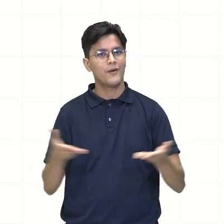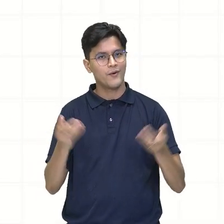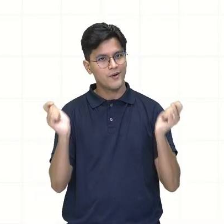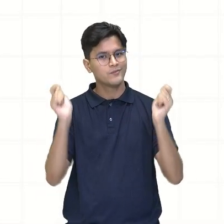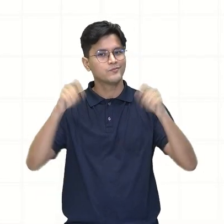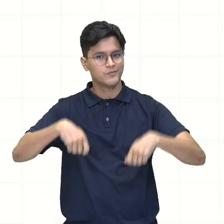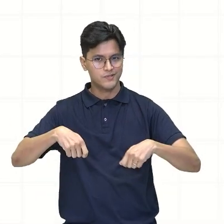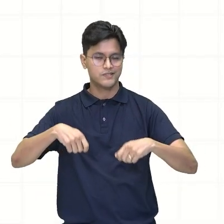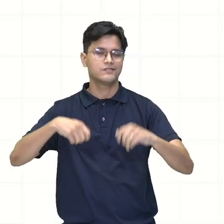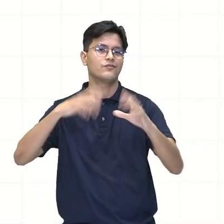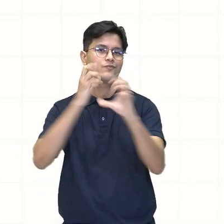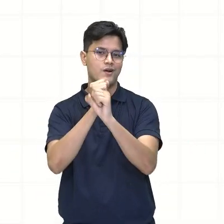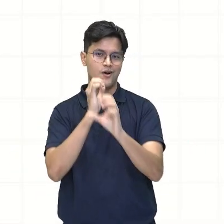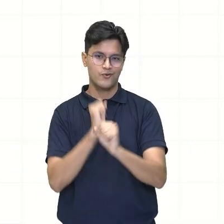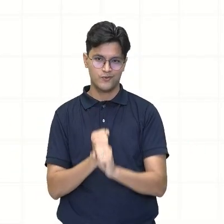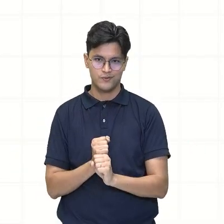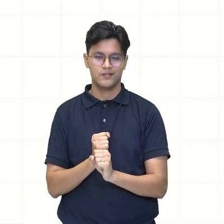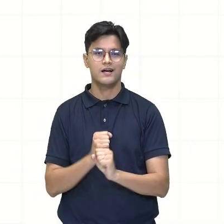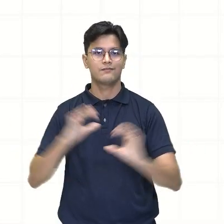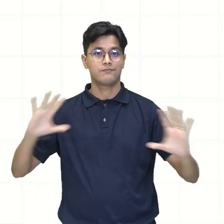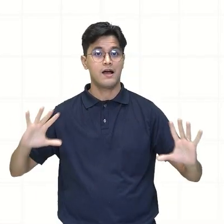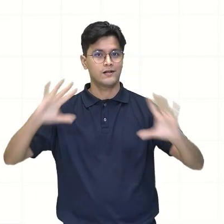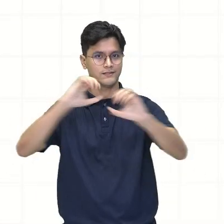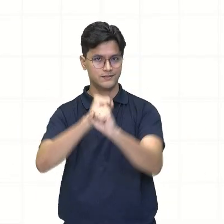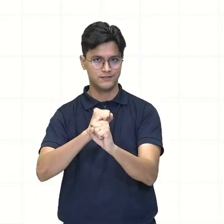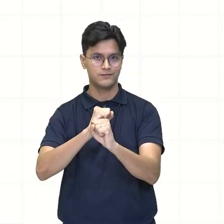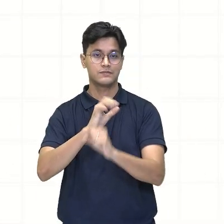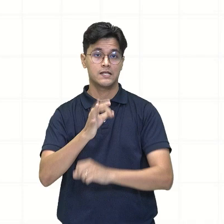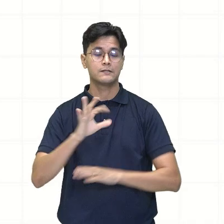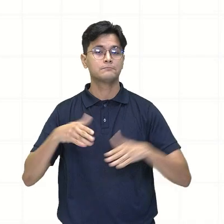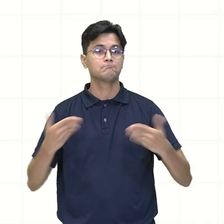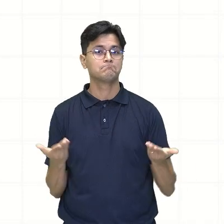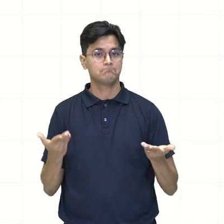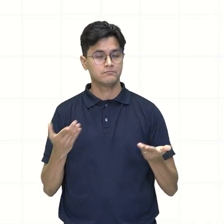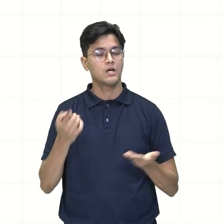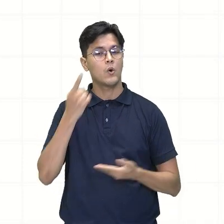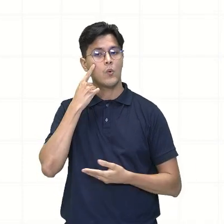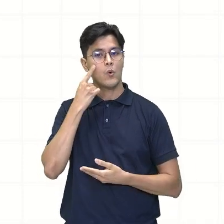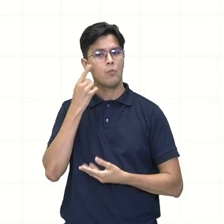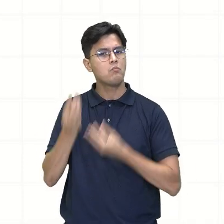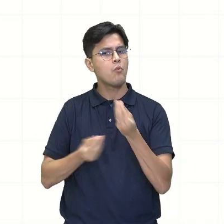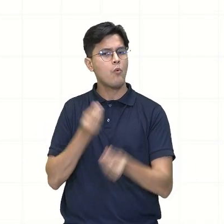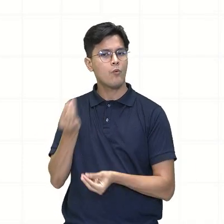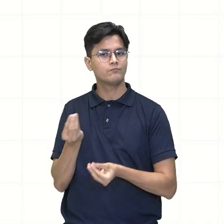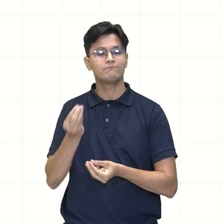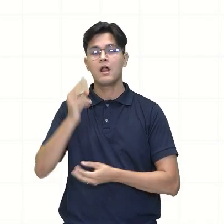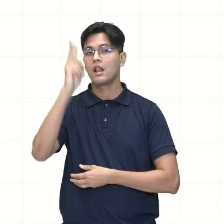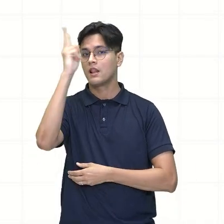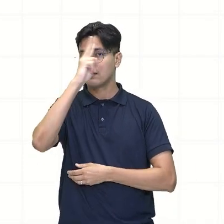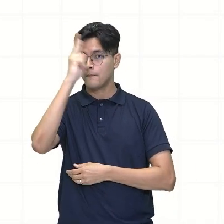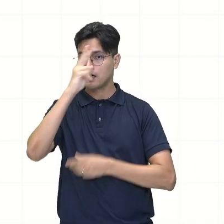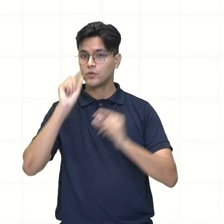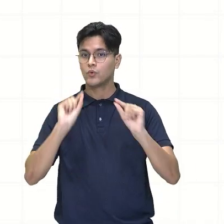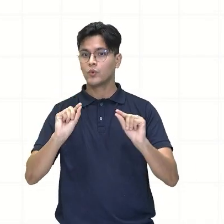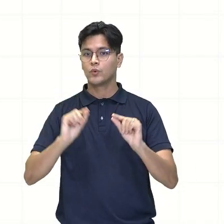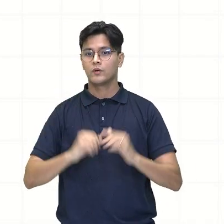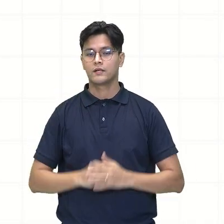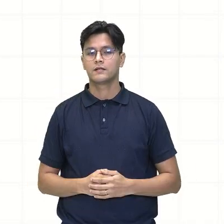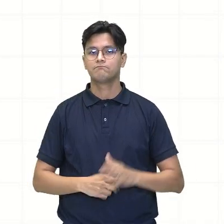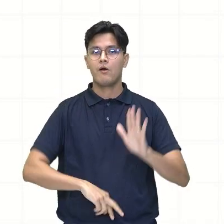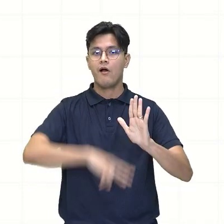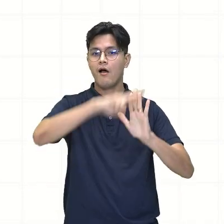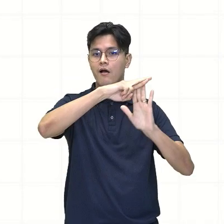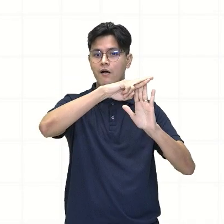essa operação de adição. Então, vamos fazer a operação de adição. Lembrando que a regra